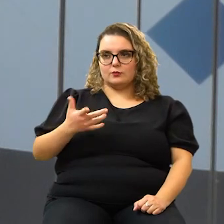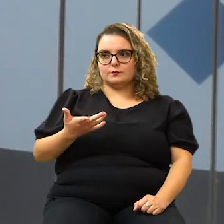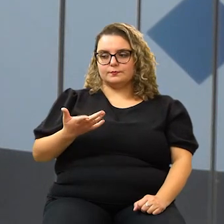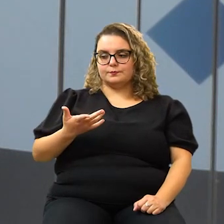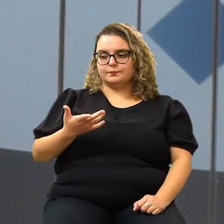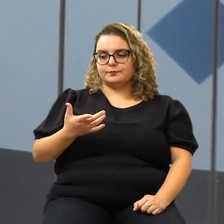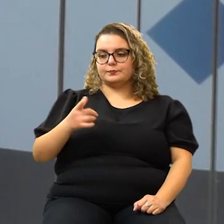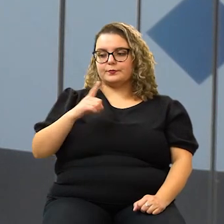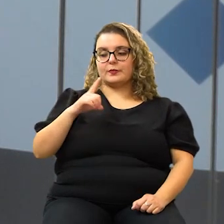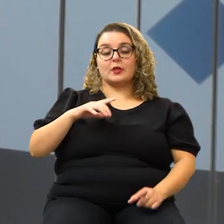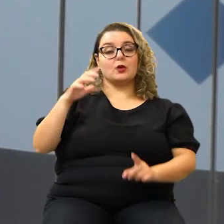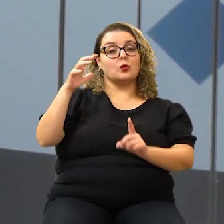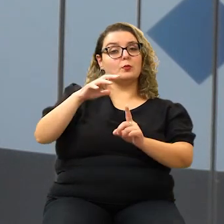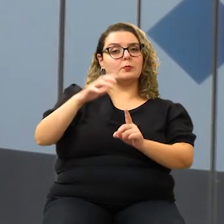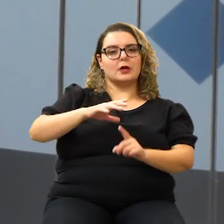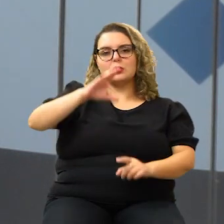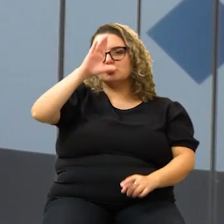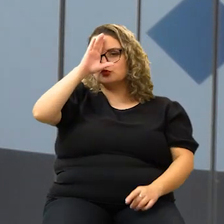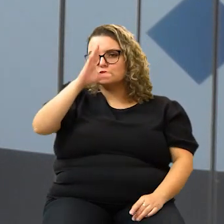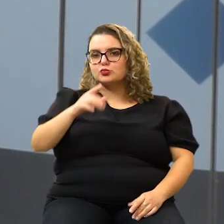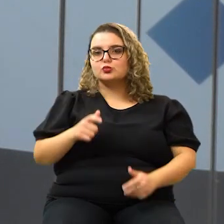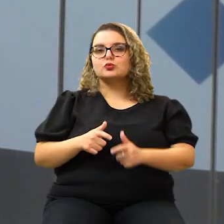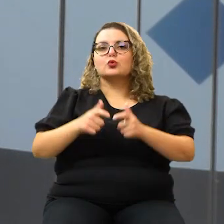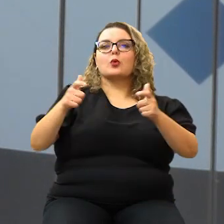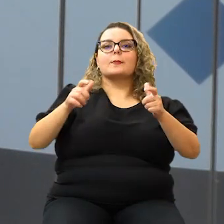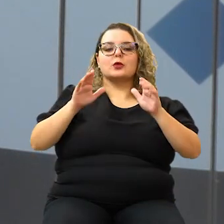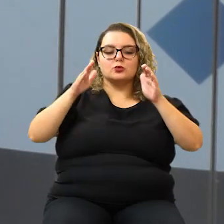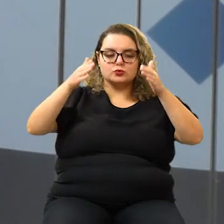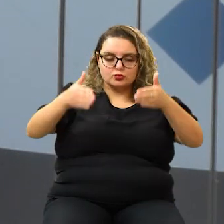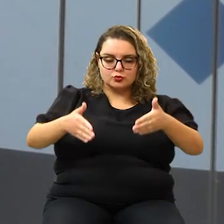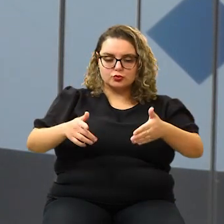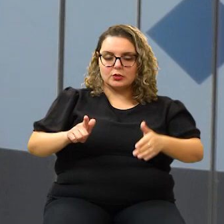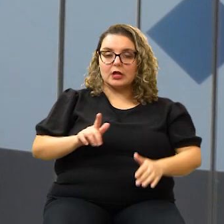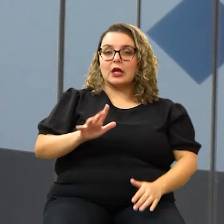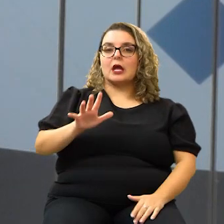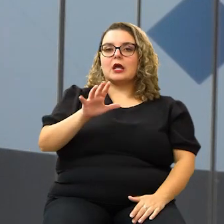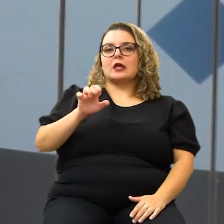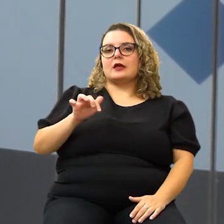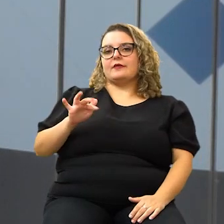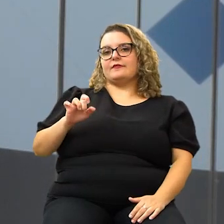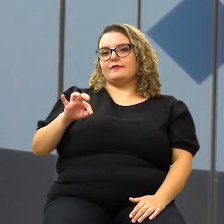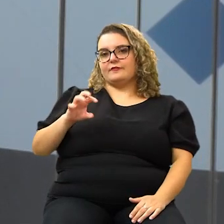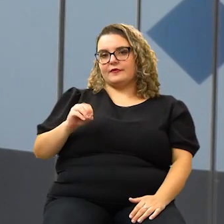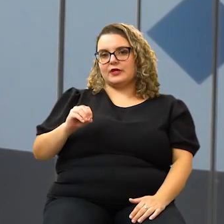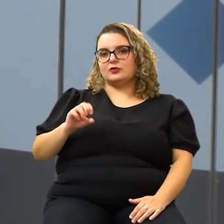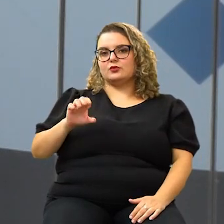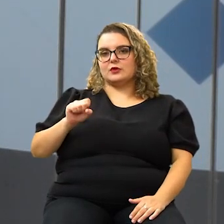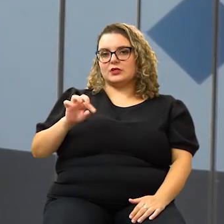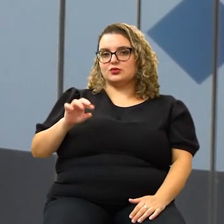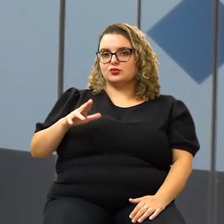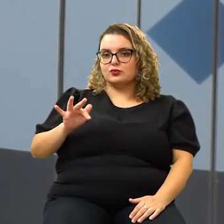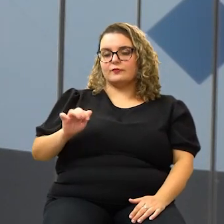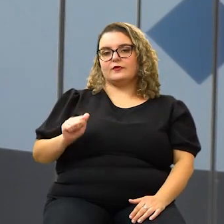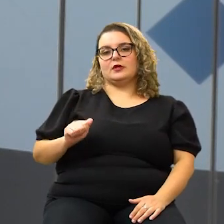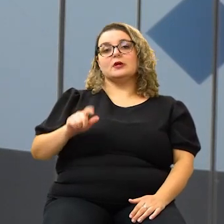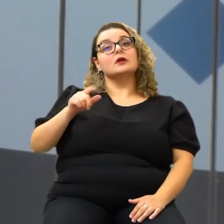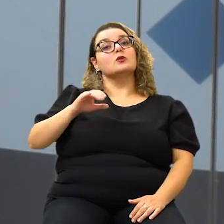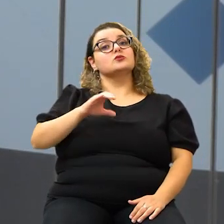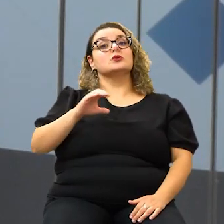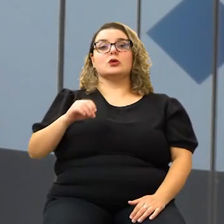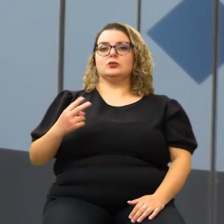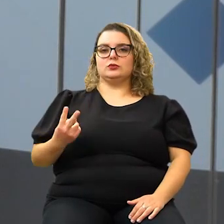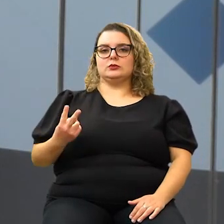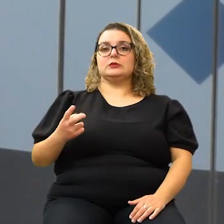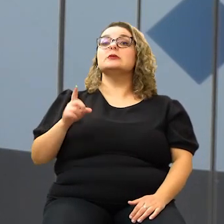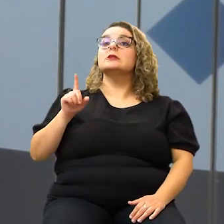Eles têm um impacto direto no aumento da concentração de gás de efeito estufa na atmosfera, que é o CO2, que é